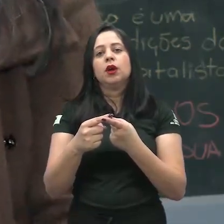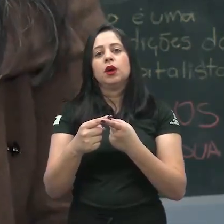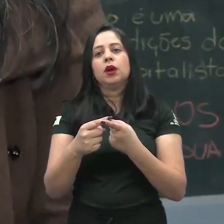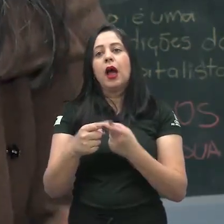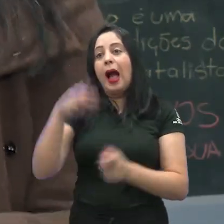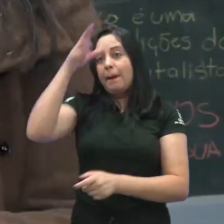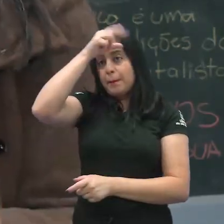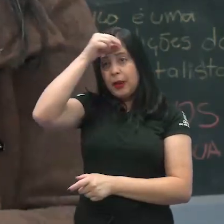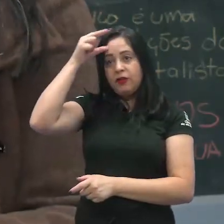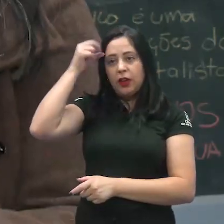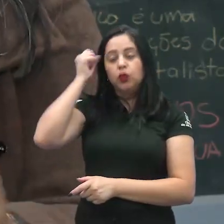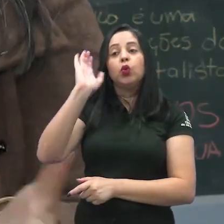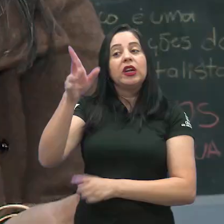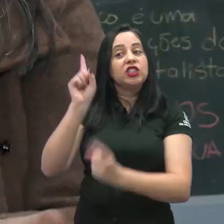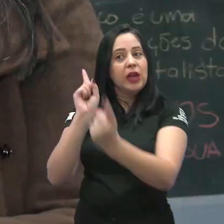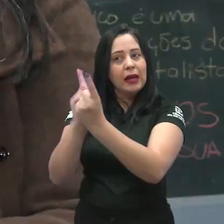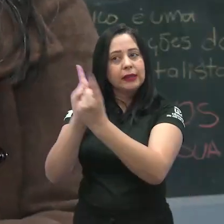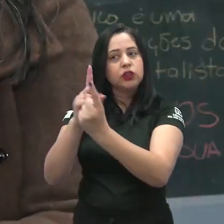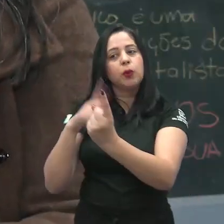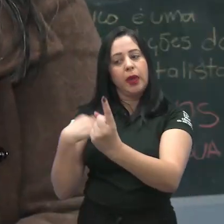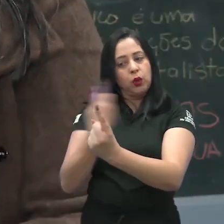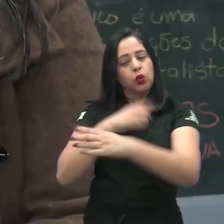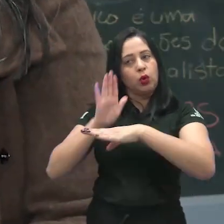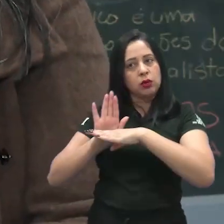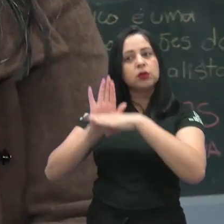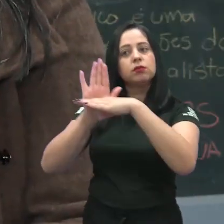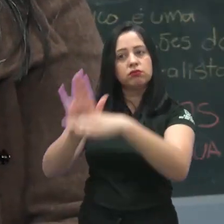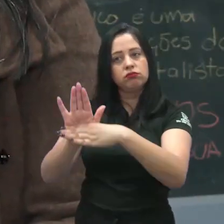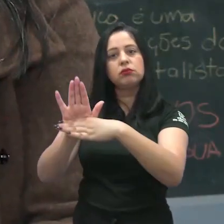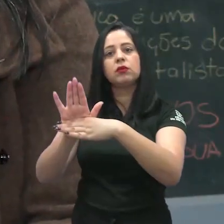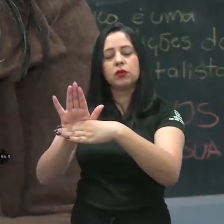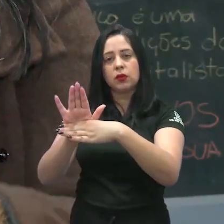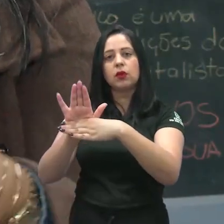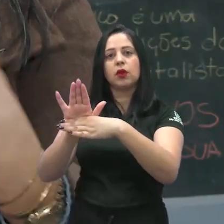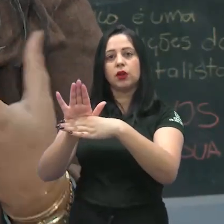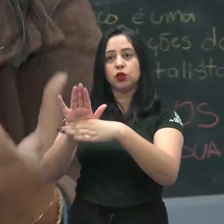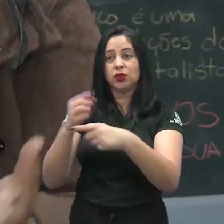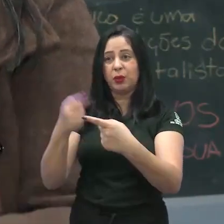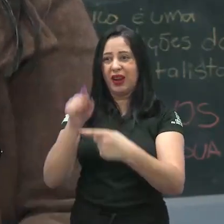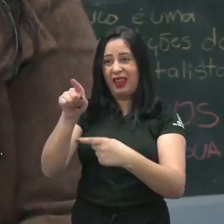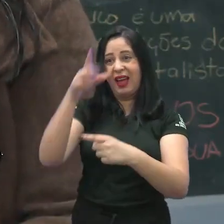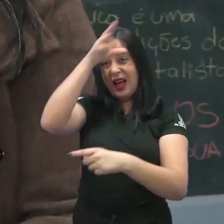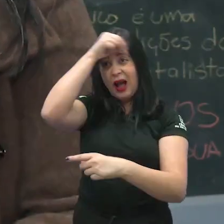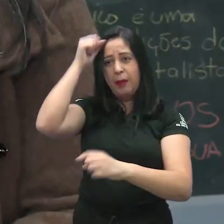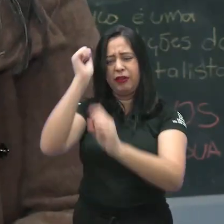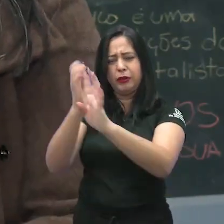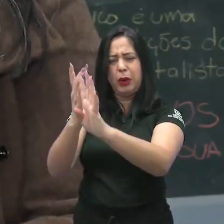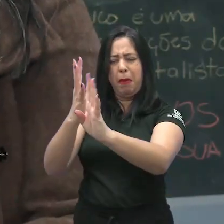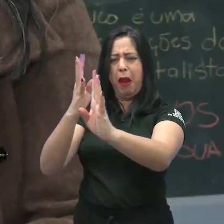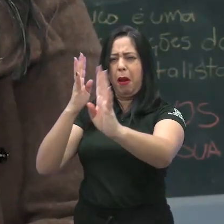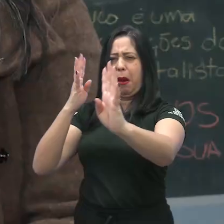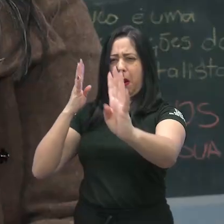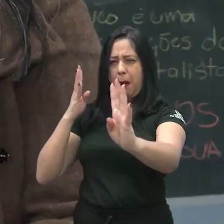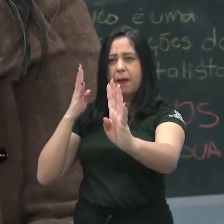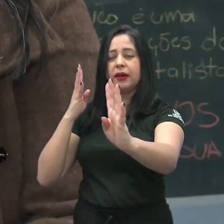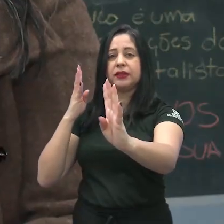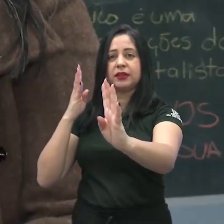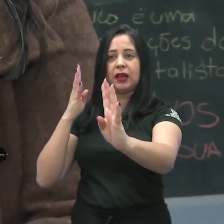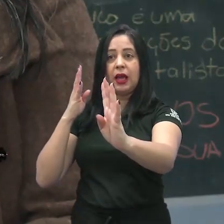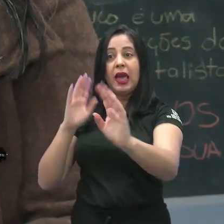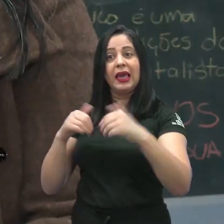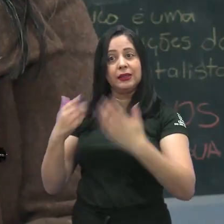a rede pública não dá conta de atender, né? Devido à demanda muito grande